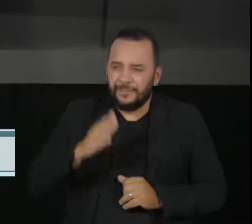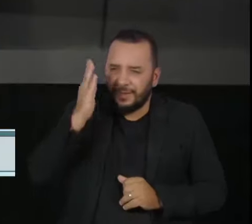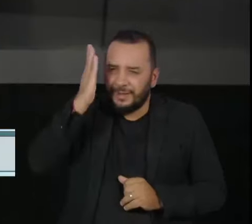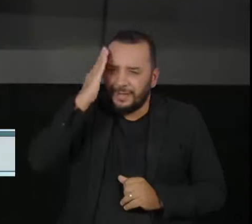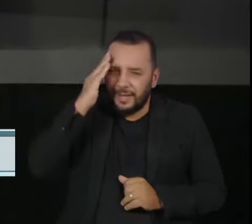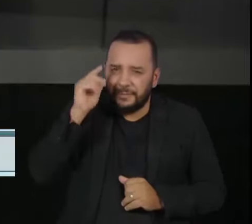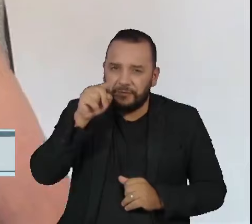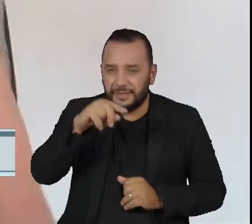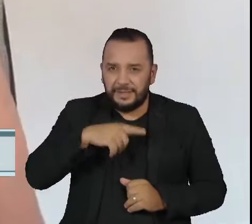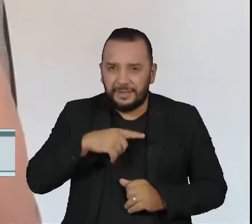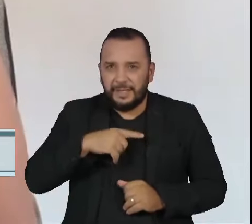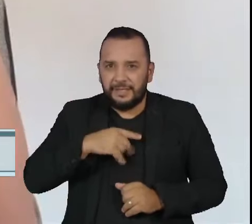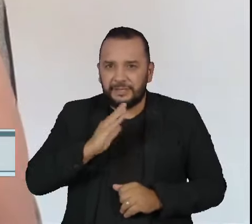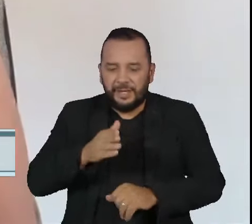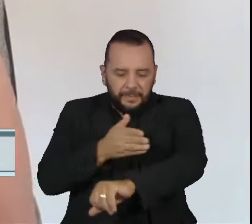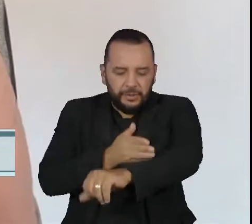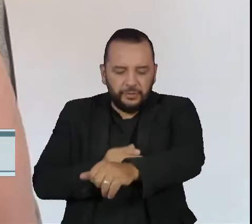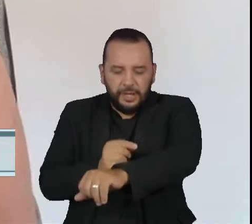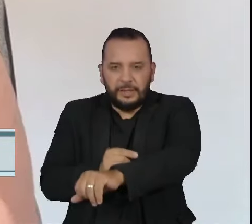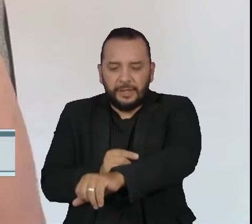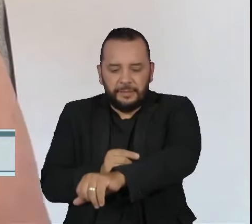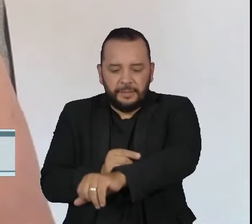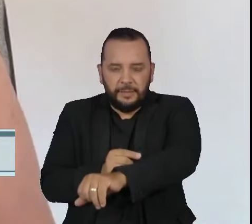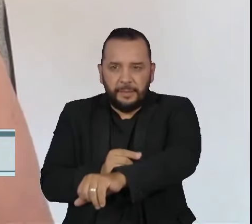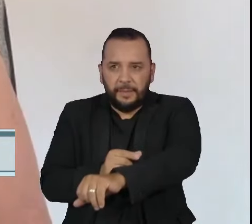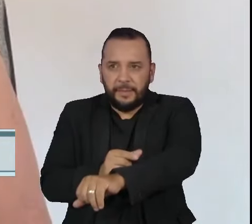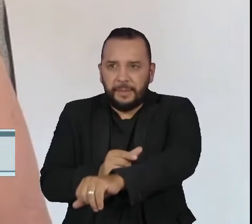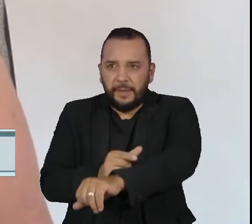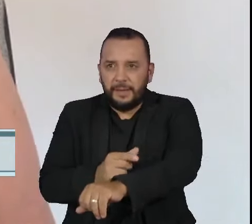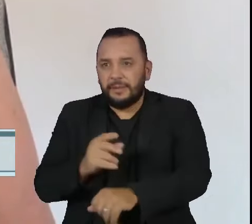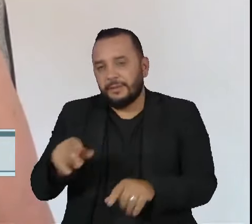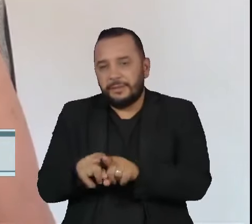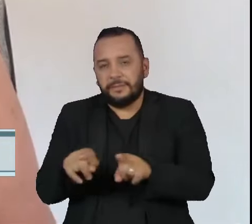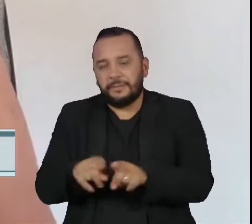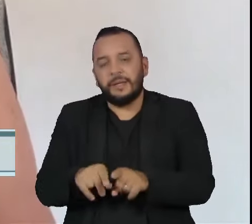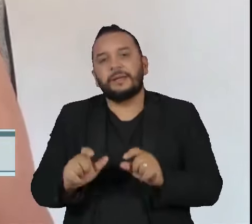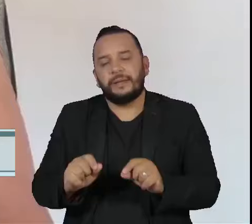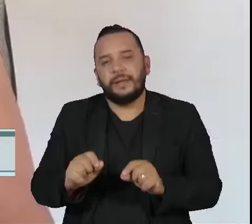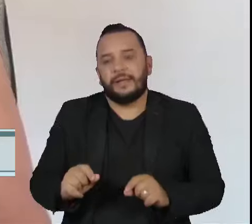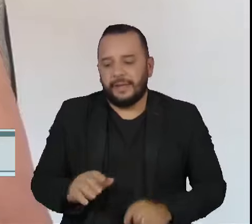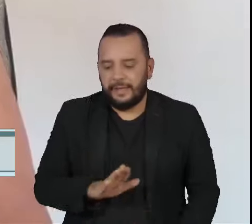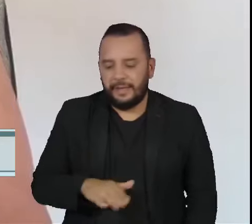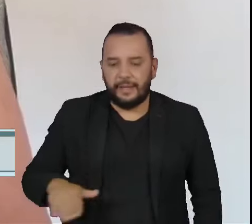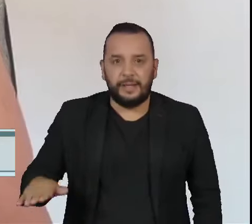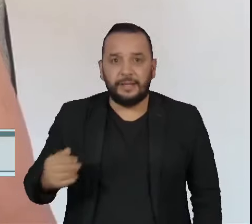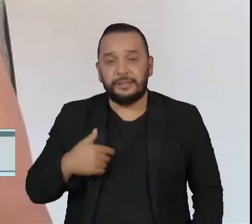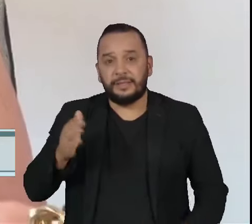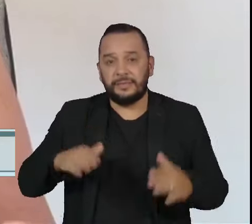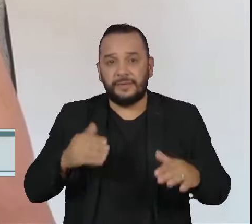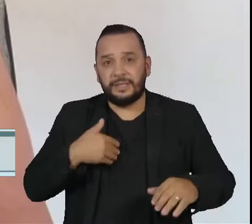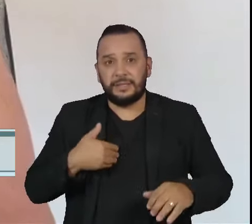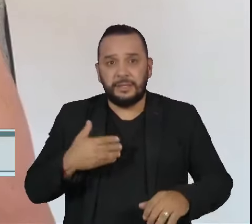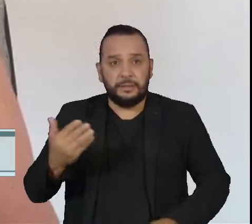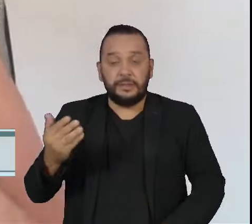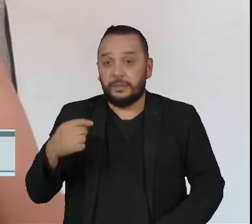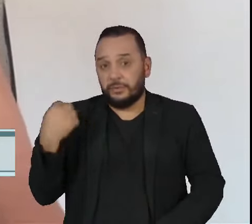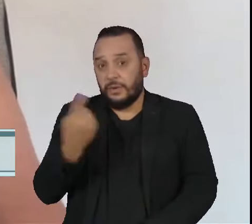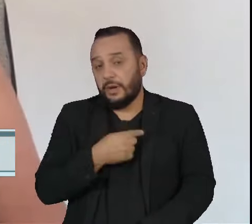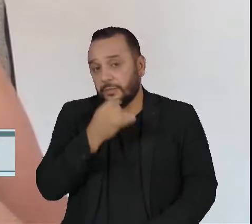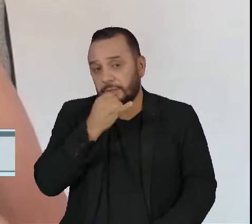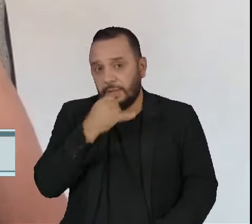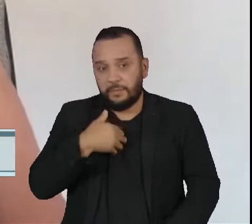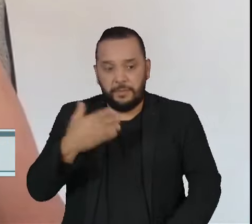hematomas aumentados, né? Principalmente na criança pequena, a gente percebe que quando a criança se bate, quando a gente se bate, né? A